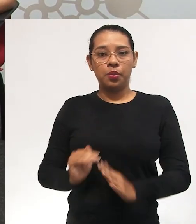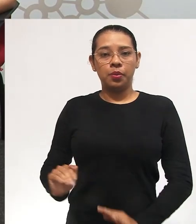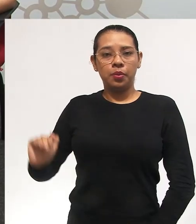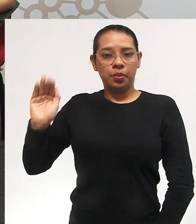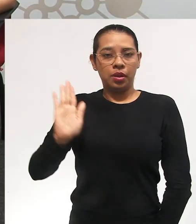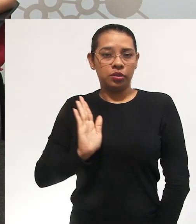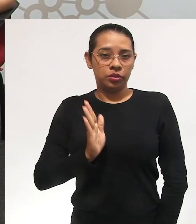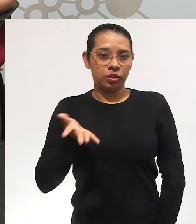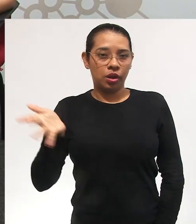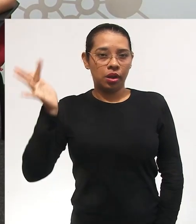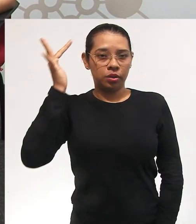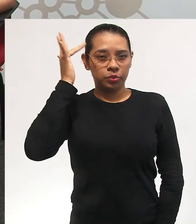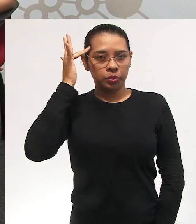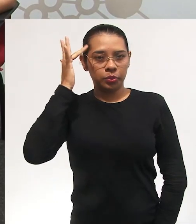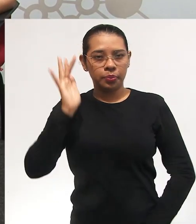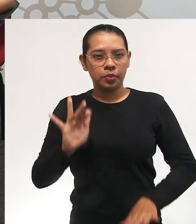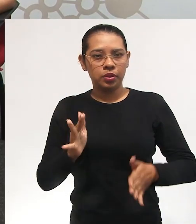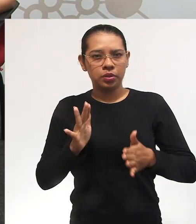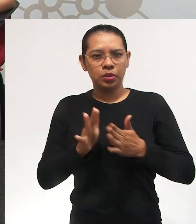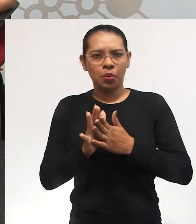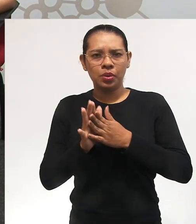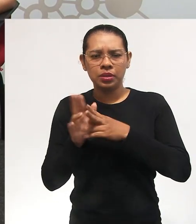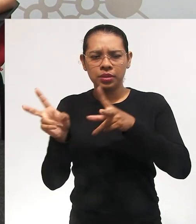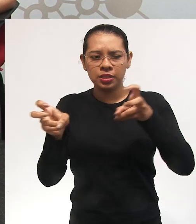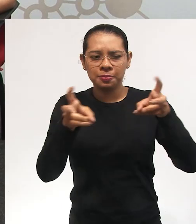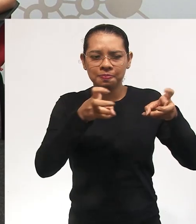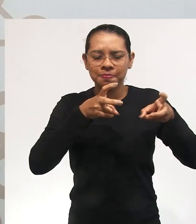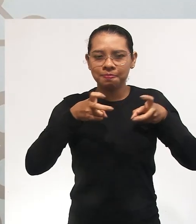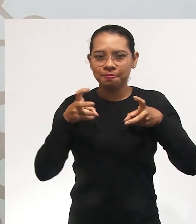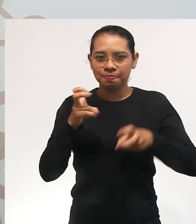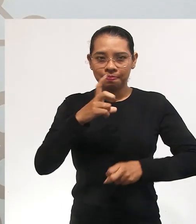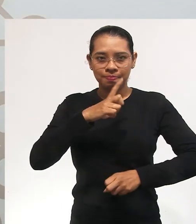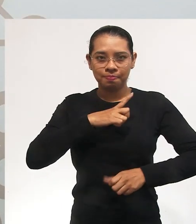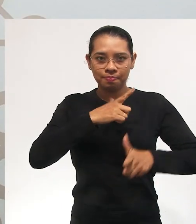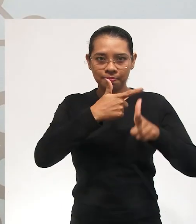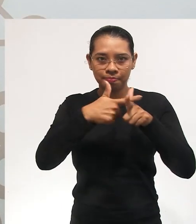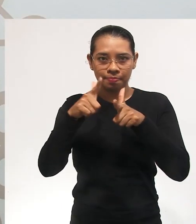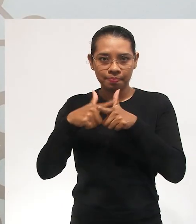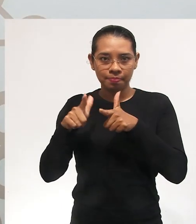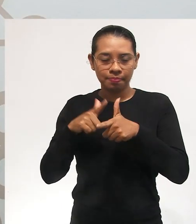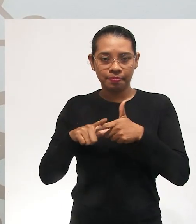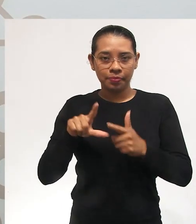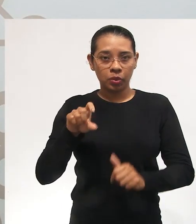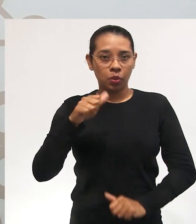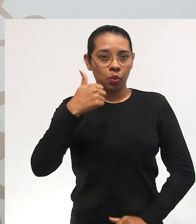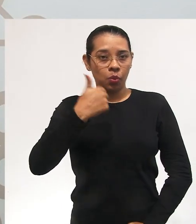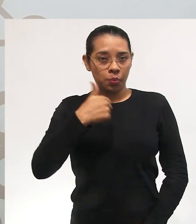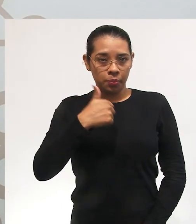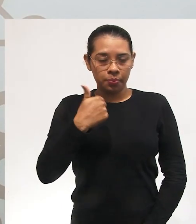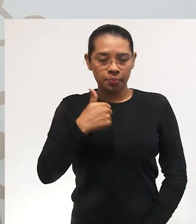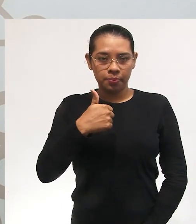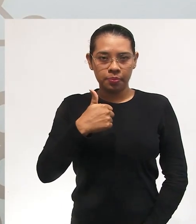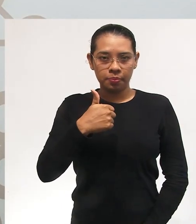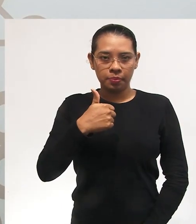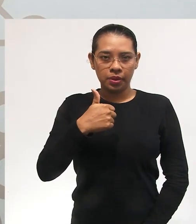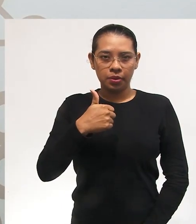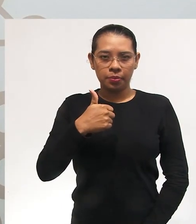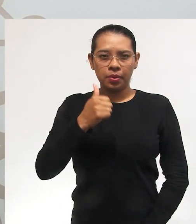maiores de idade. E aí eles identificaram alguns problemas. Um deles é que as pessoas não